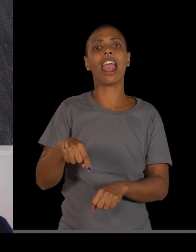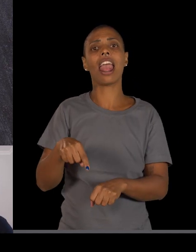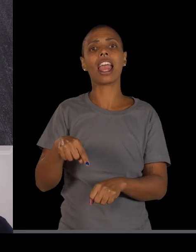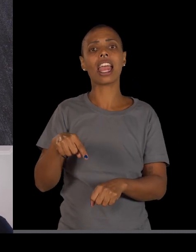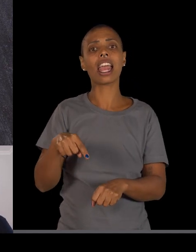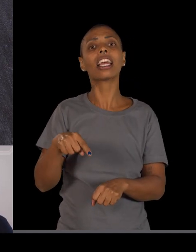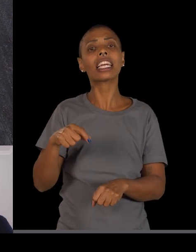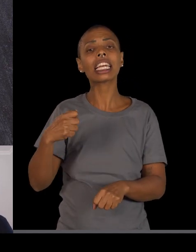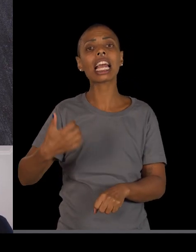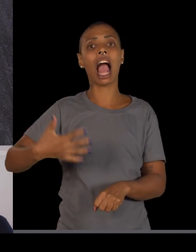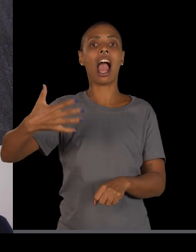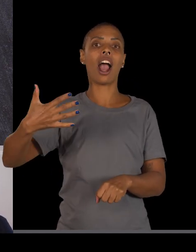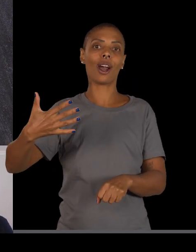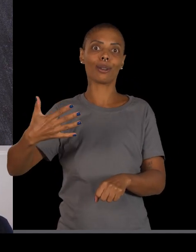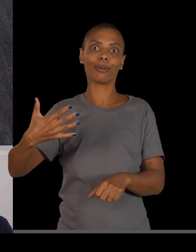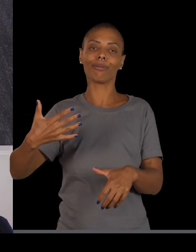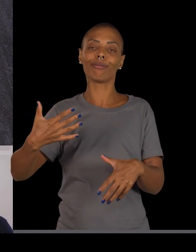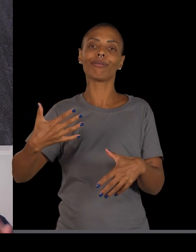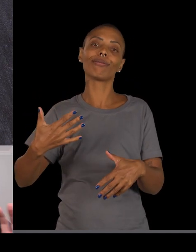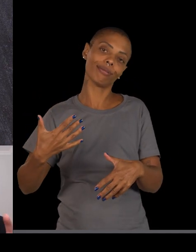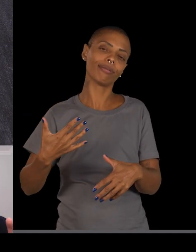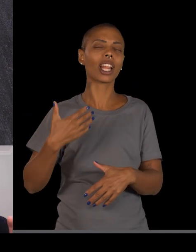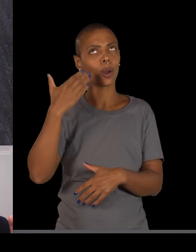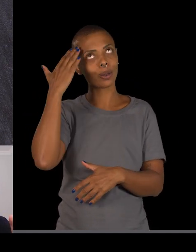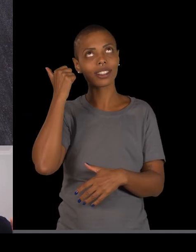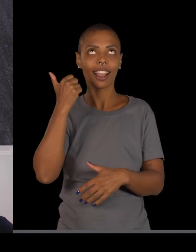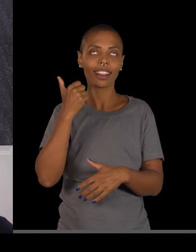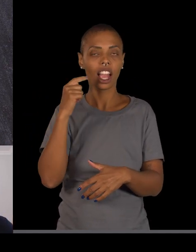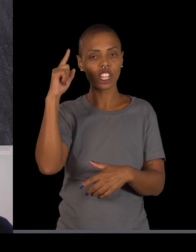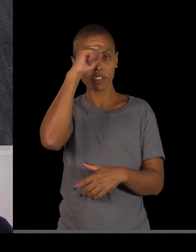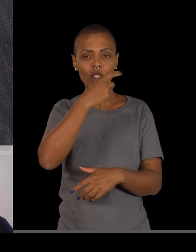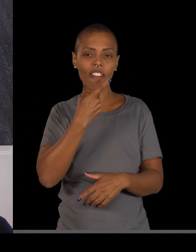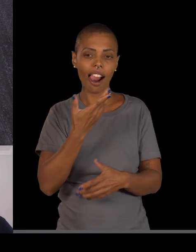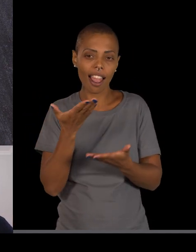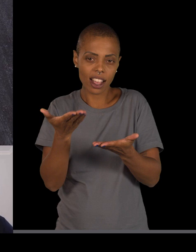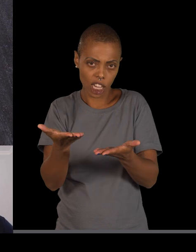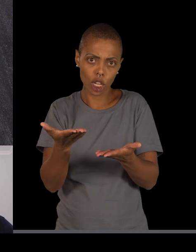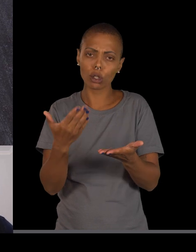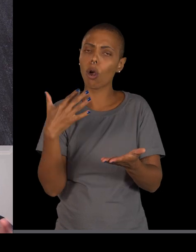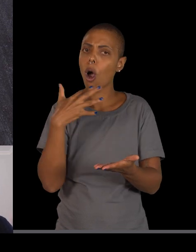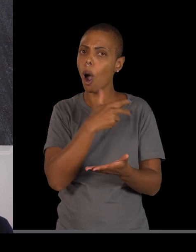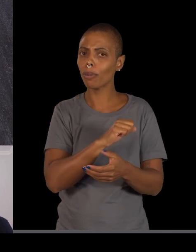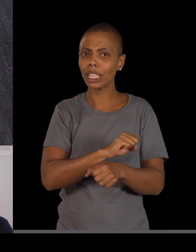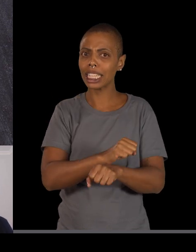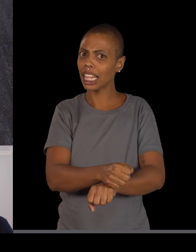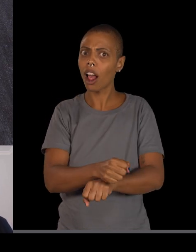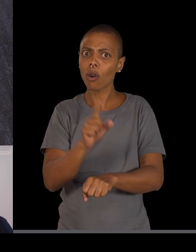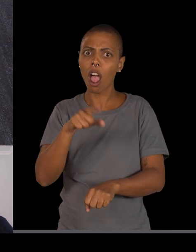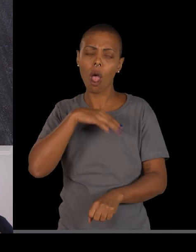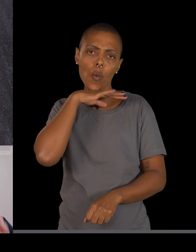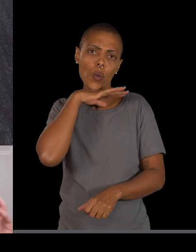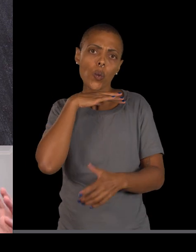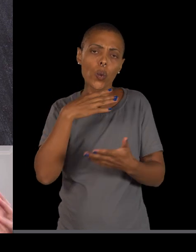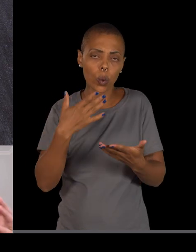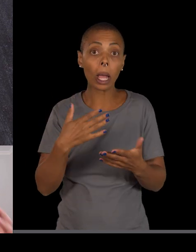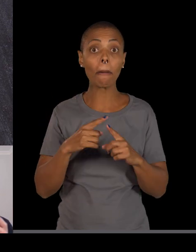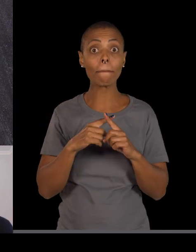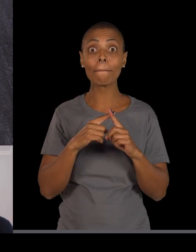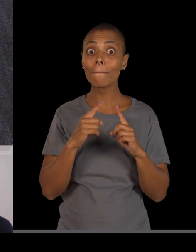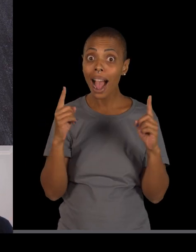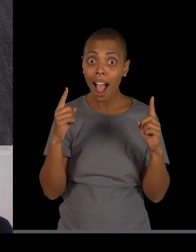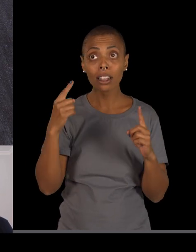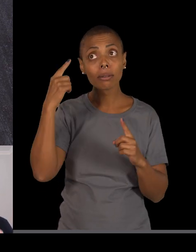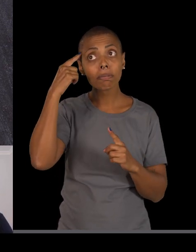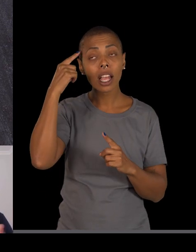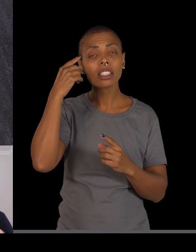se torna até mesmo uma coisa cara. Eu sei que é meio difícil de falar, é claro que a escravidão é uma coisa ruim, mas pensa só do ponto